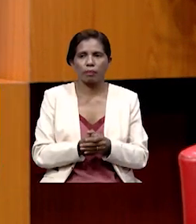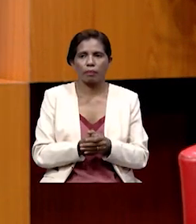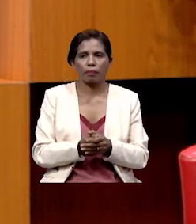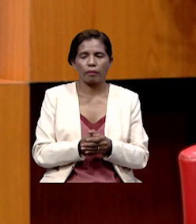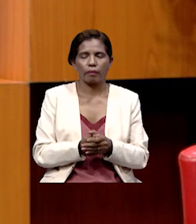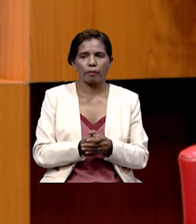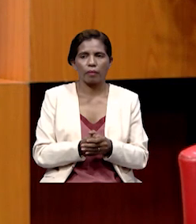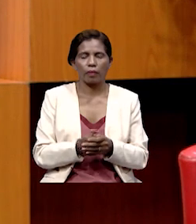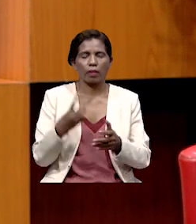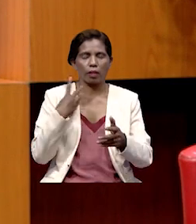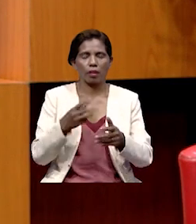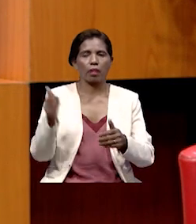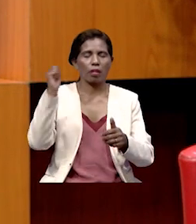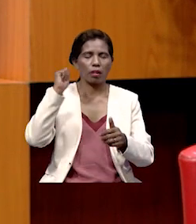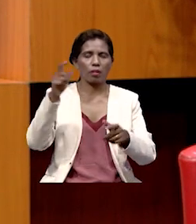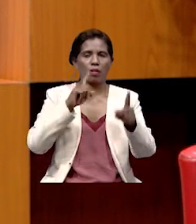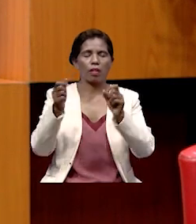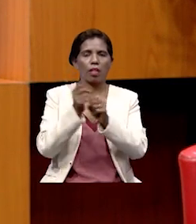retórica e a campanha, me ia ação leia.